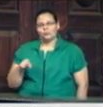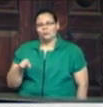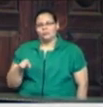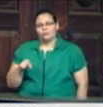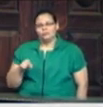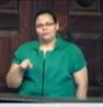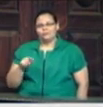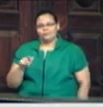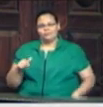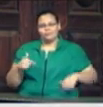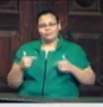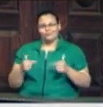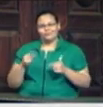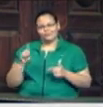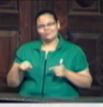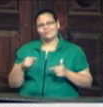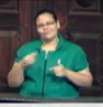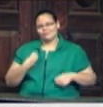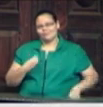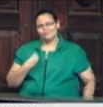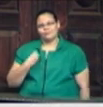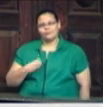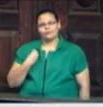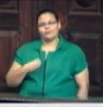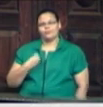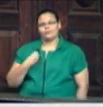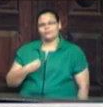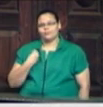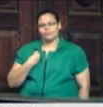protagonizou uma participação